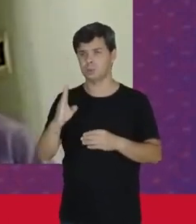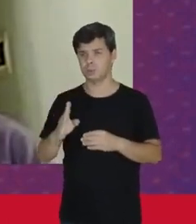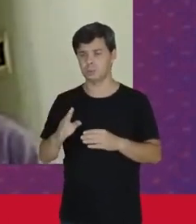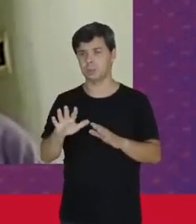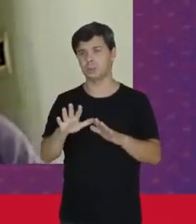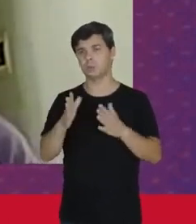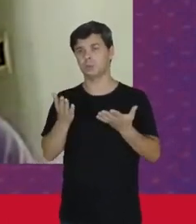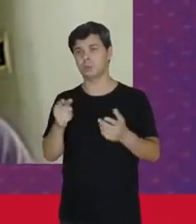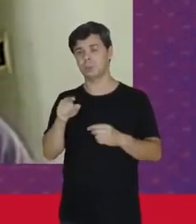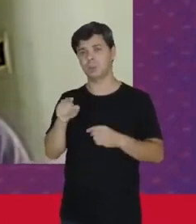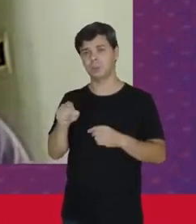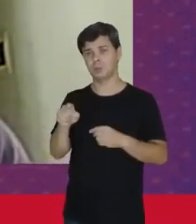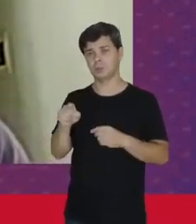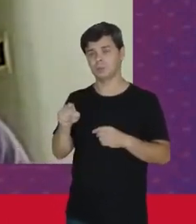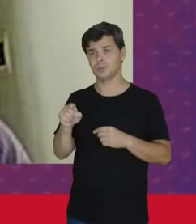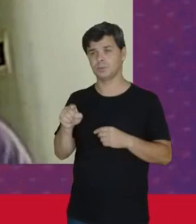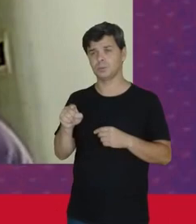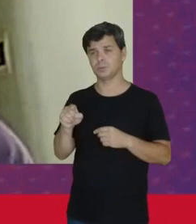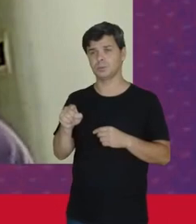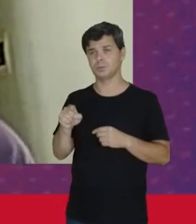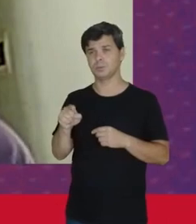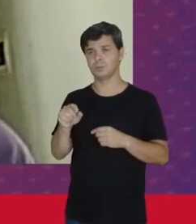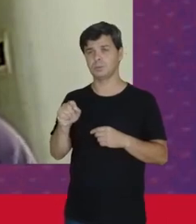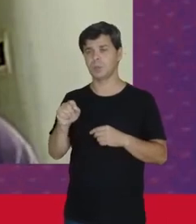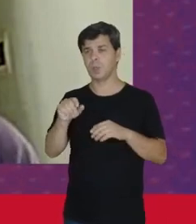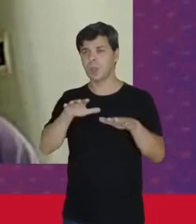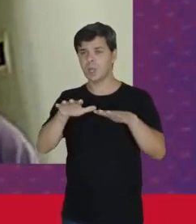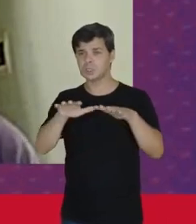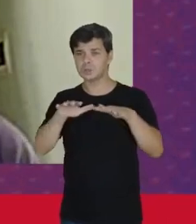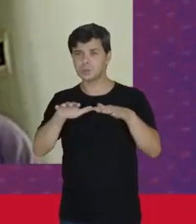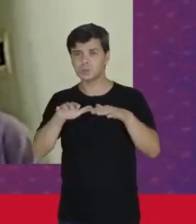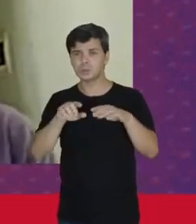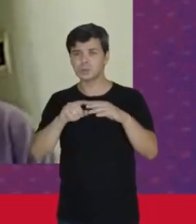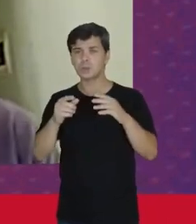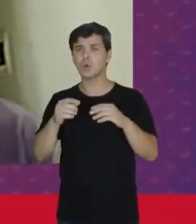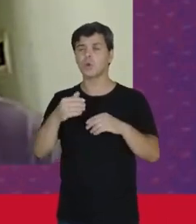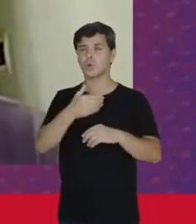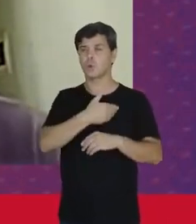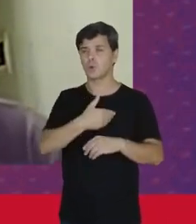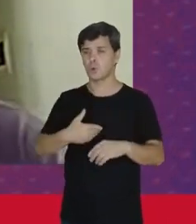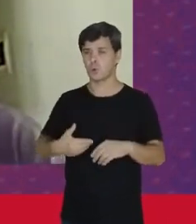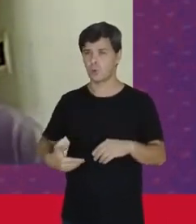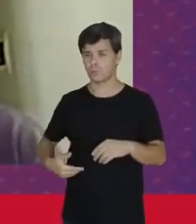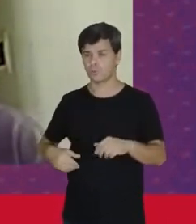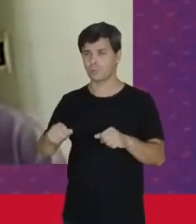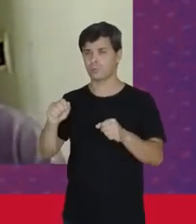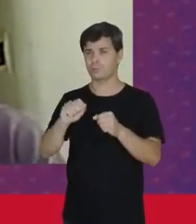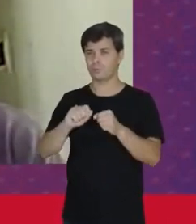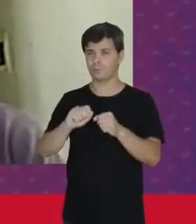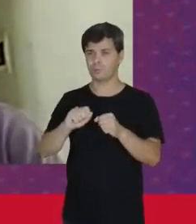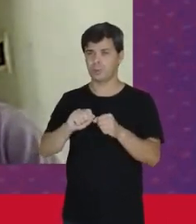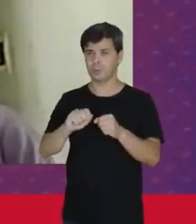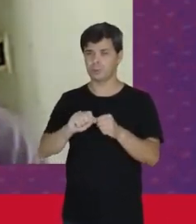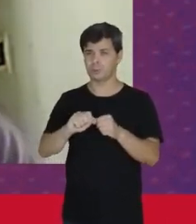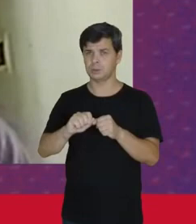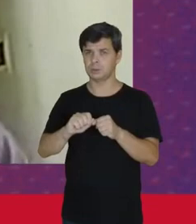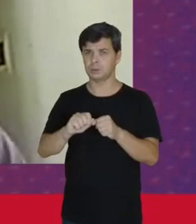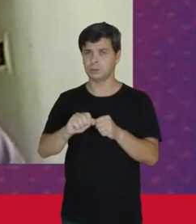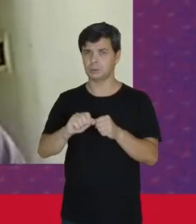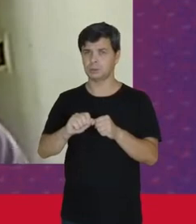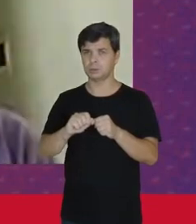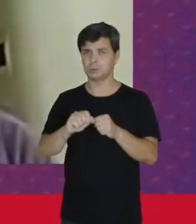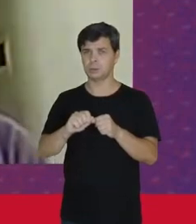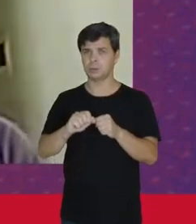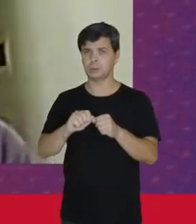Então, isso é uma das ações, né, que o governo tem feito nesses